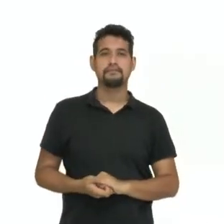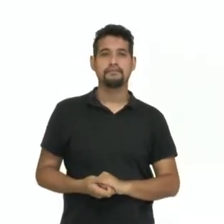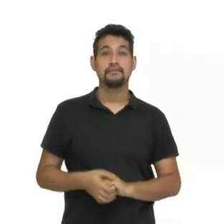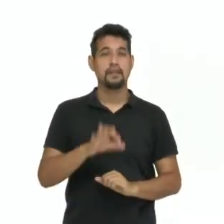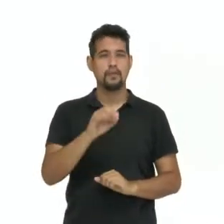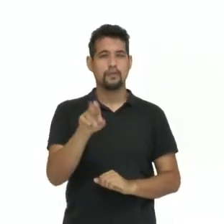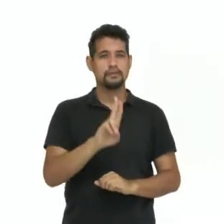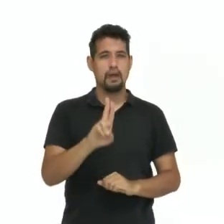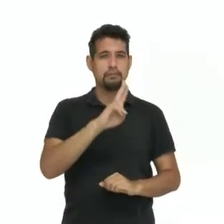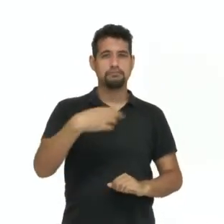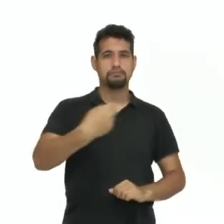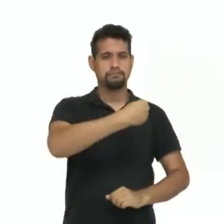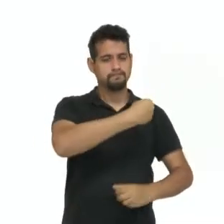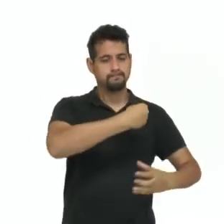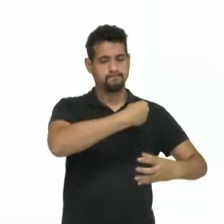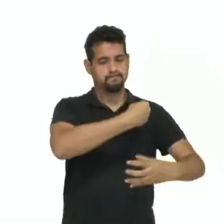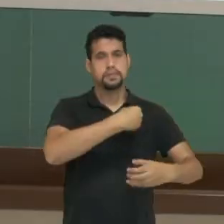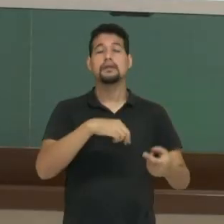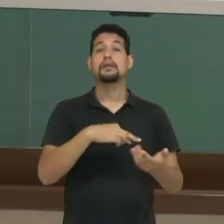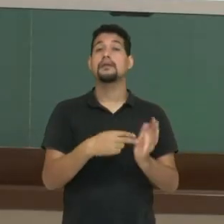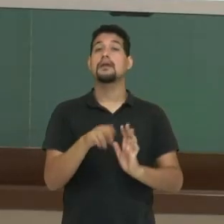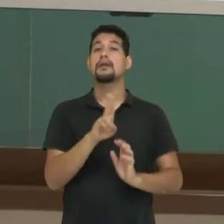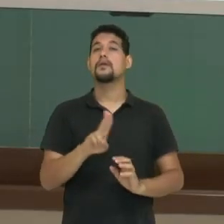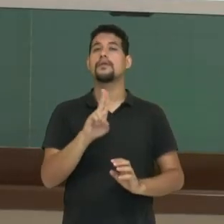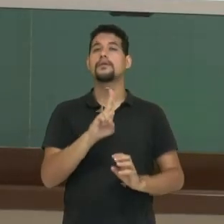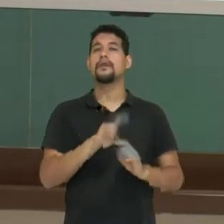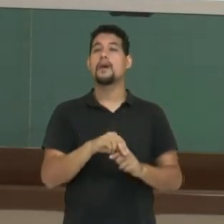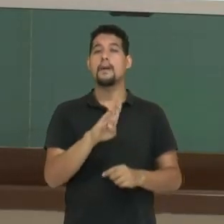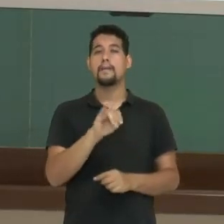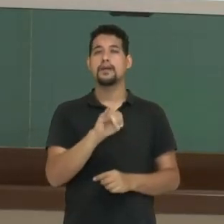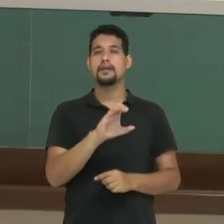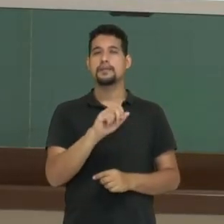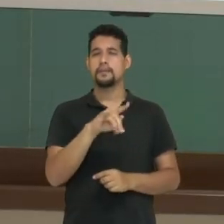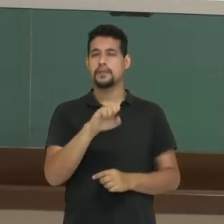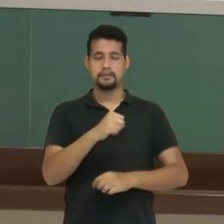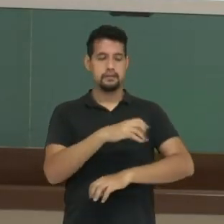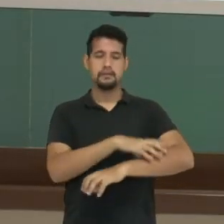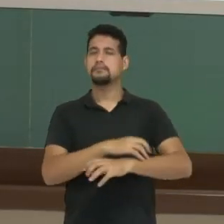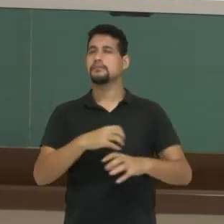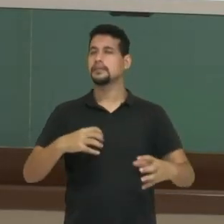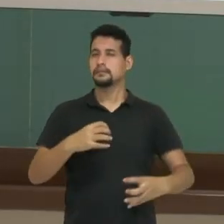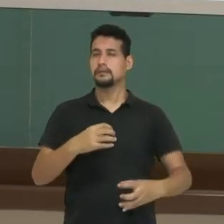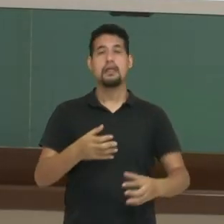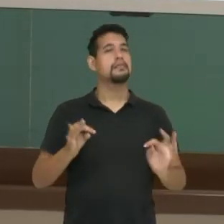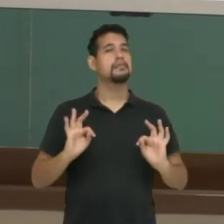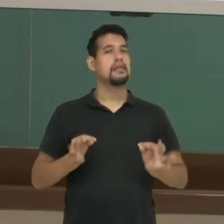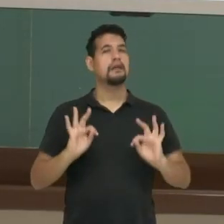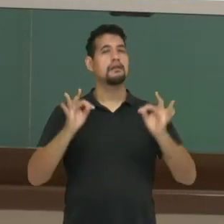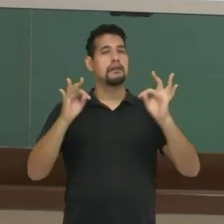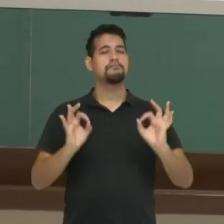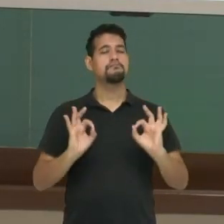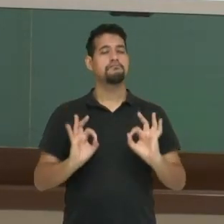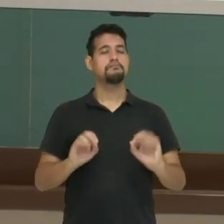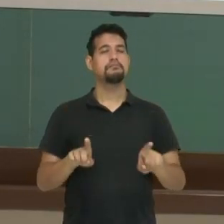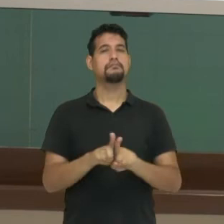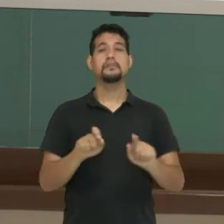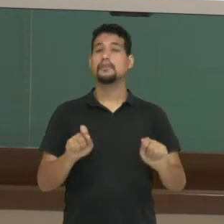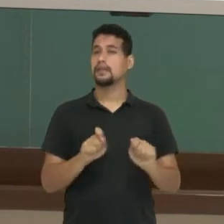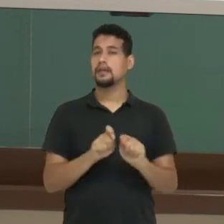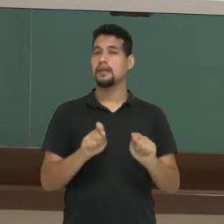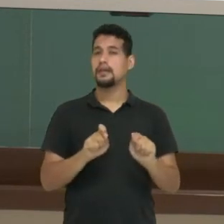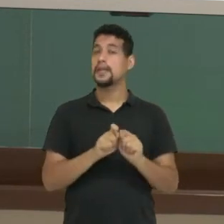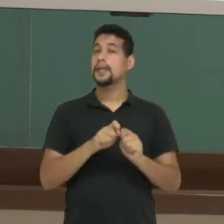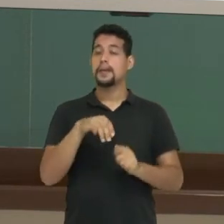devidamente posicionada e a outra no bíceps. Então essa é a técnica certinha de se realizar